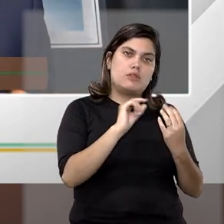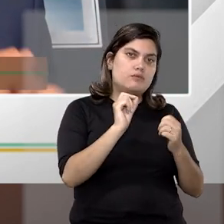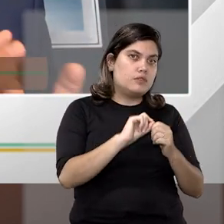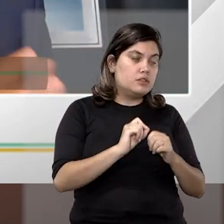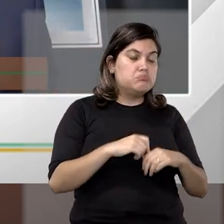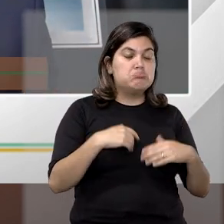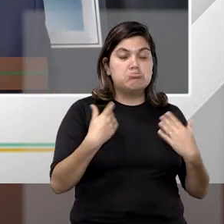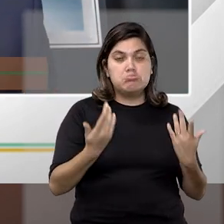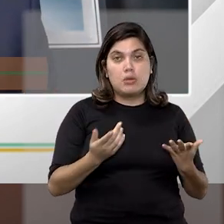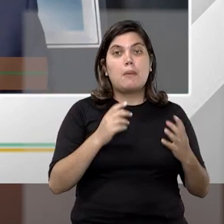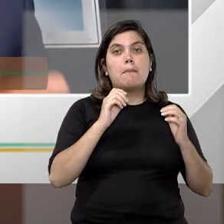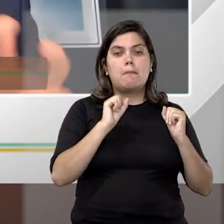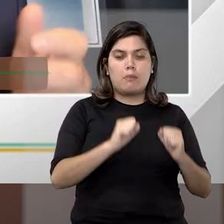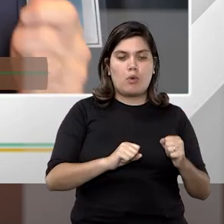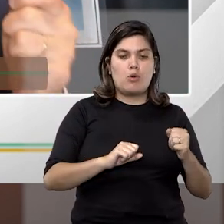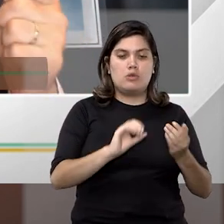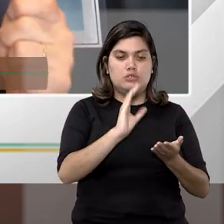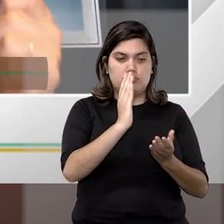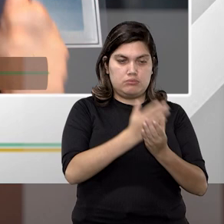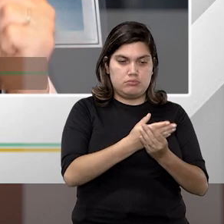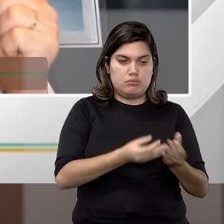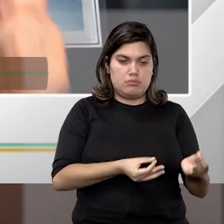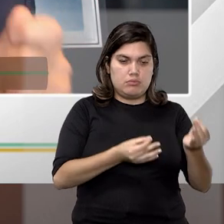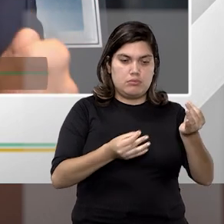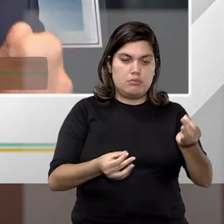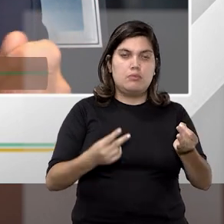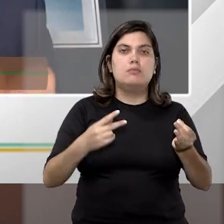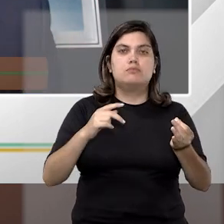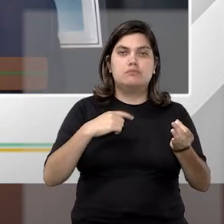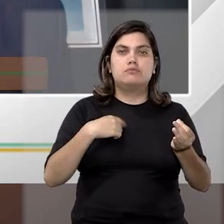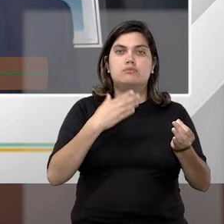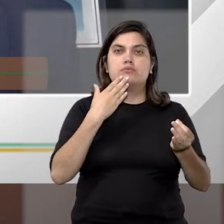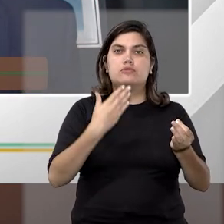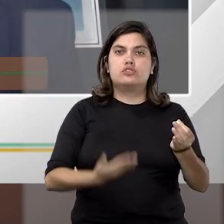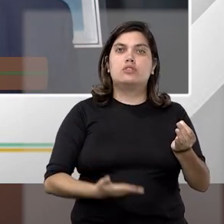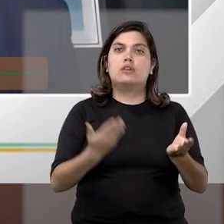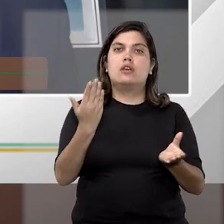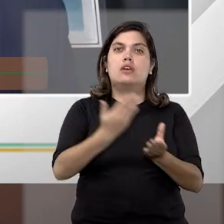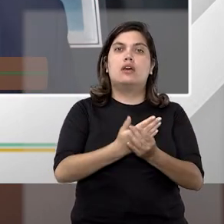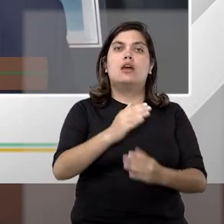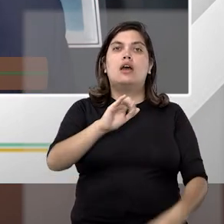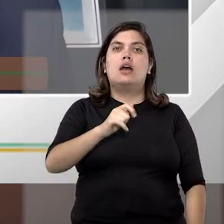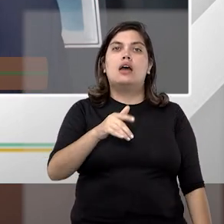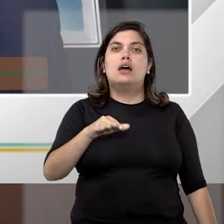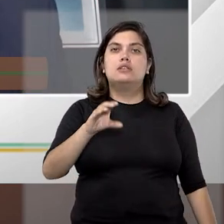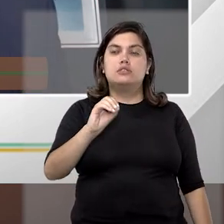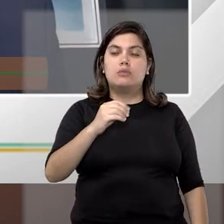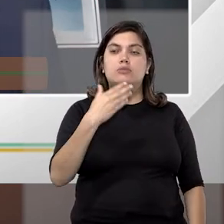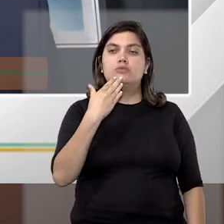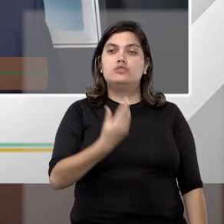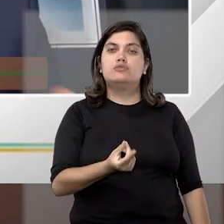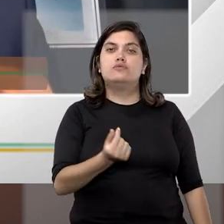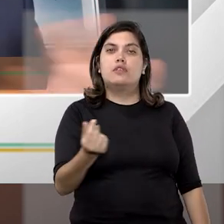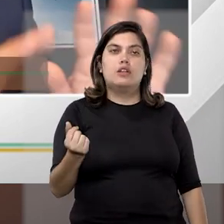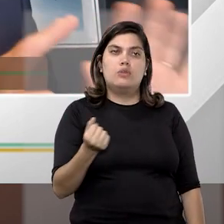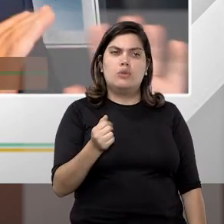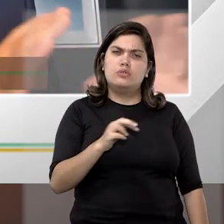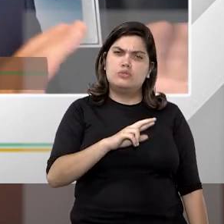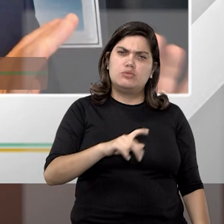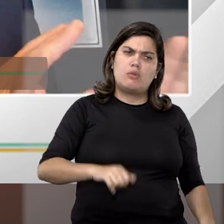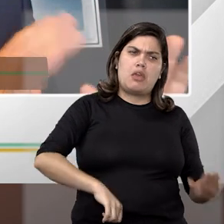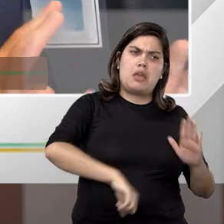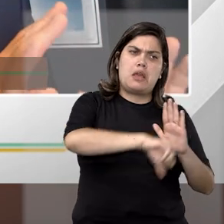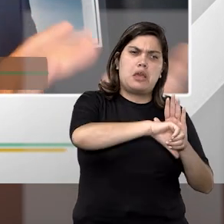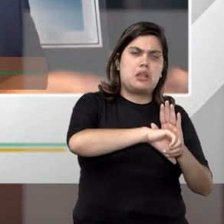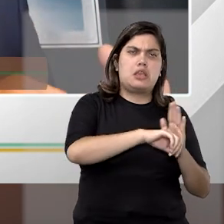seguro Nossa Heitor por qualquer razão ela pode pegar essa sentença penal e lá e cobrar entrar com ação para cobrar o valor não